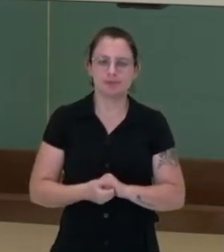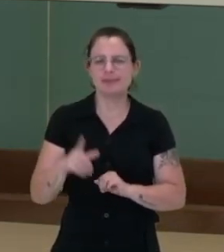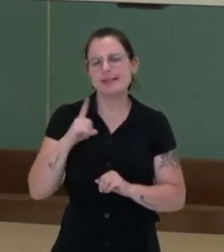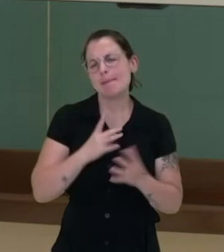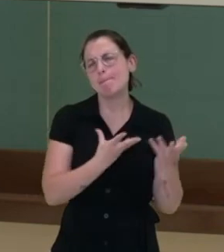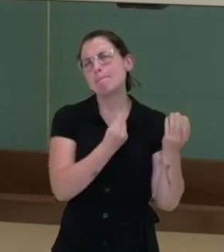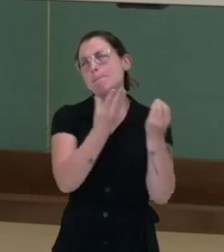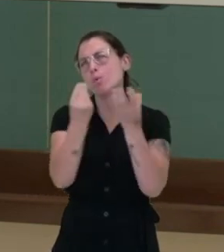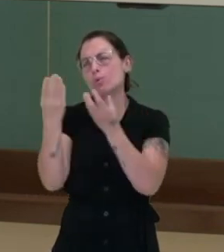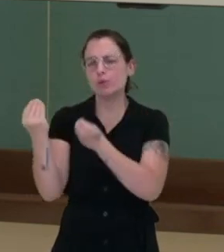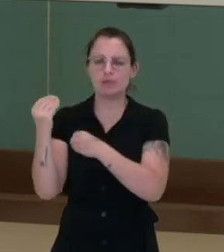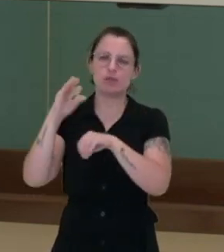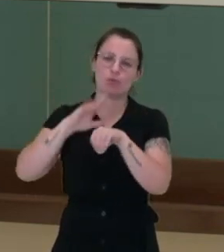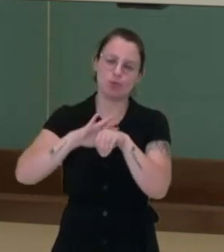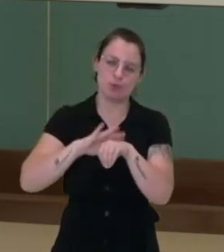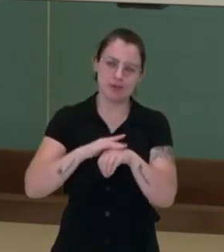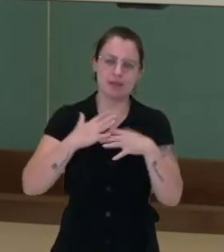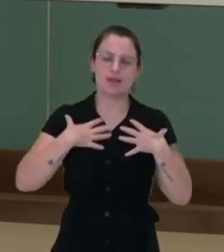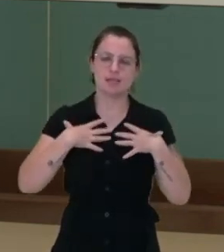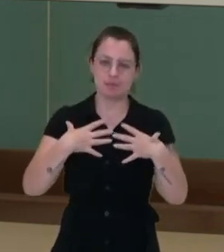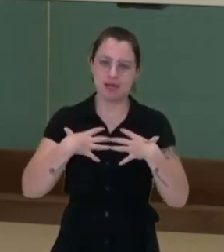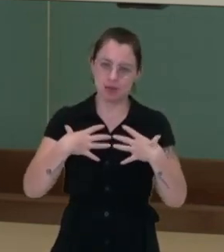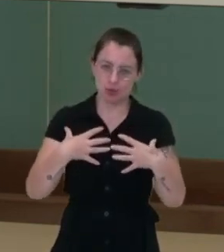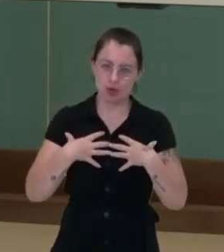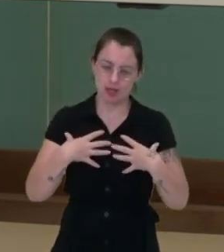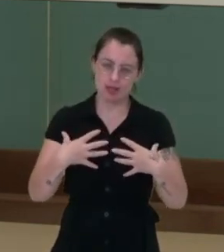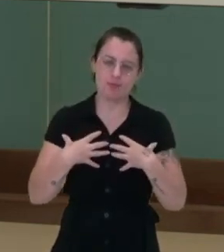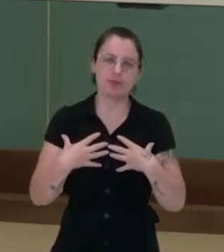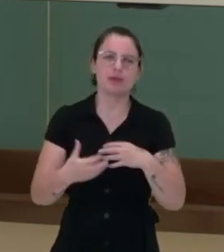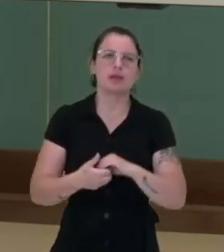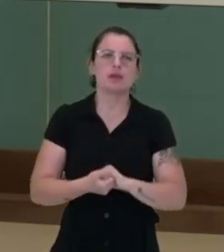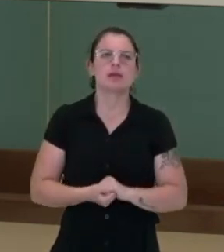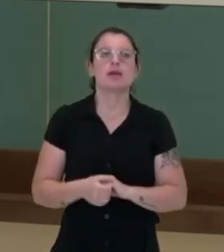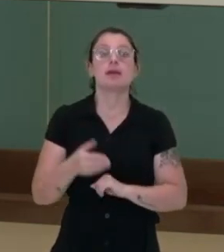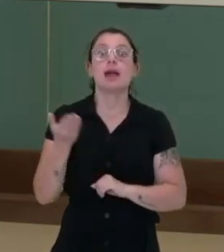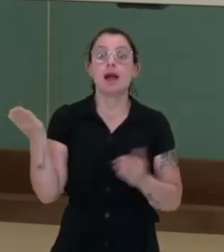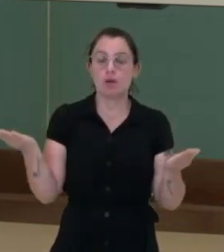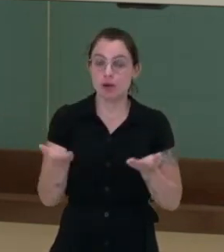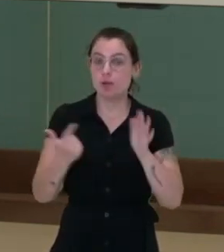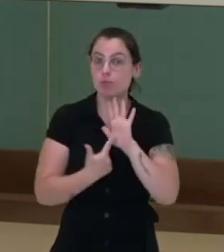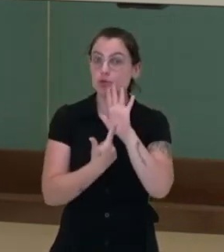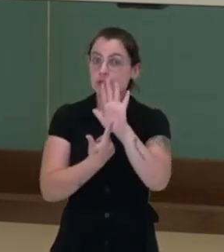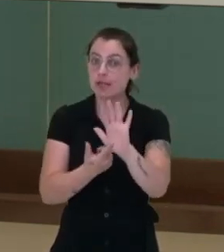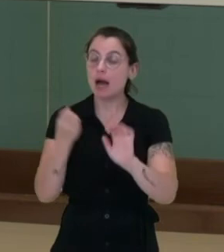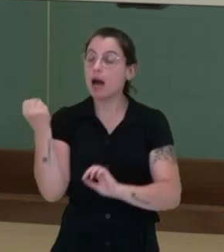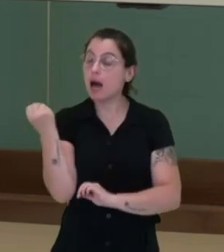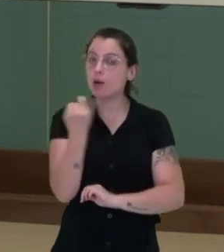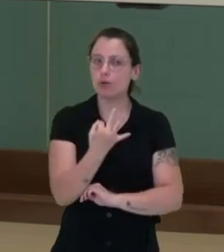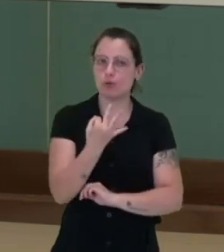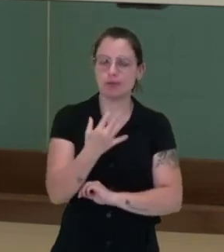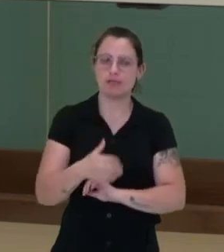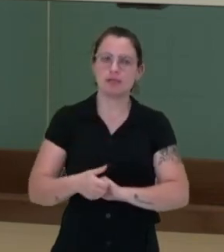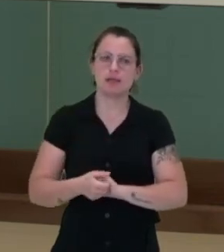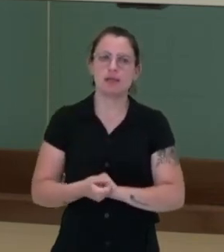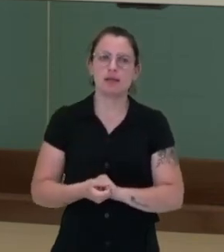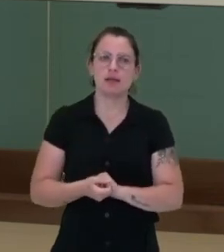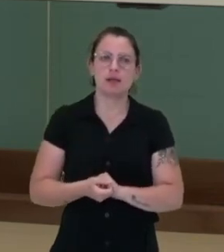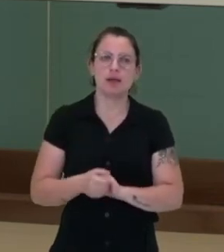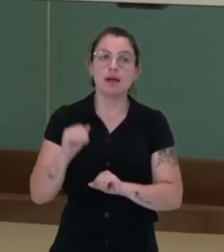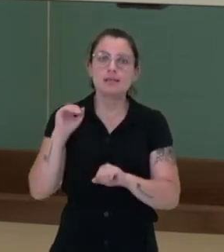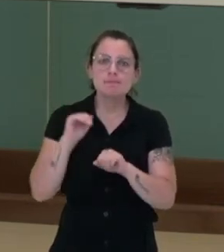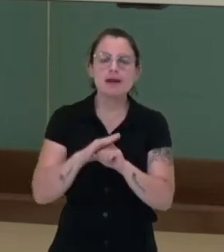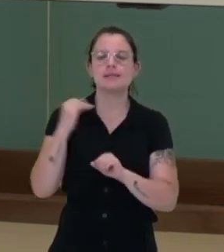muitas doenças respiratórias. Aqui nós trazemos algumas, as mais importantes ou talvez